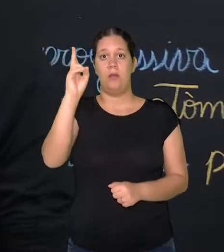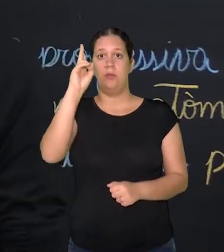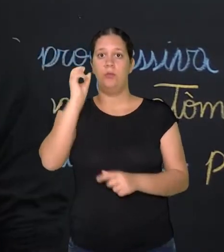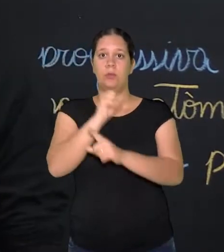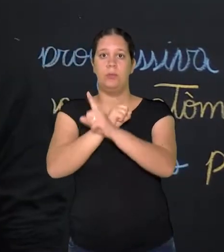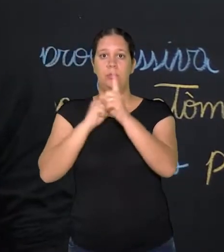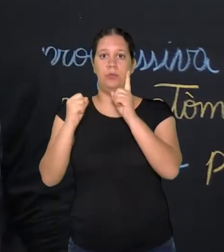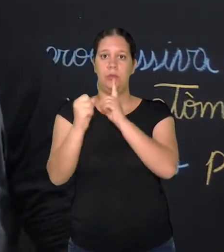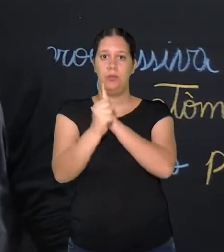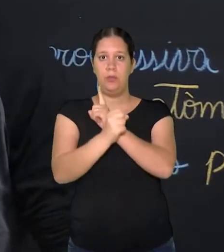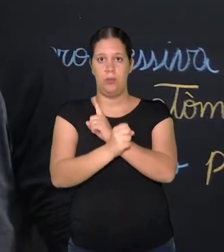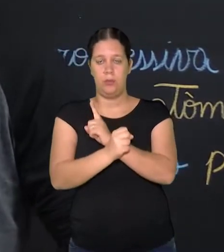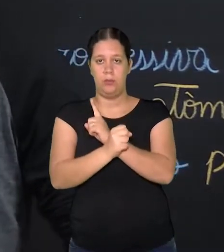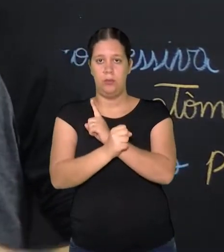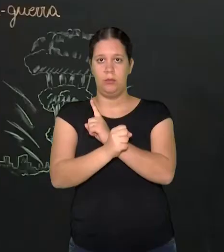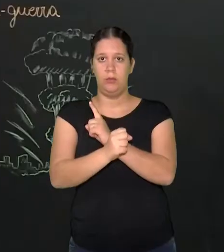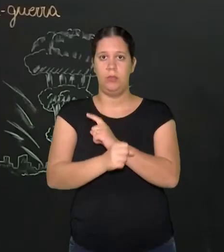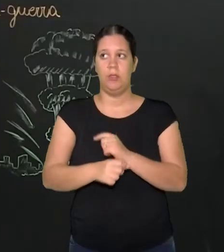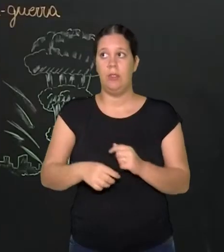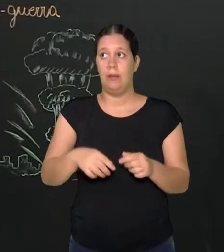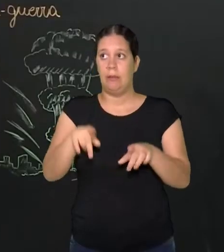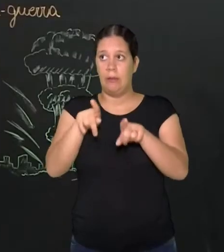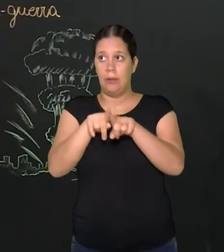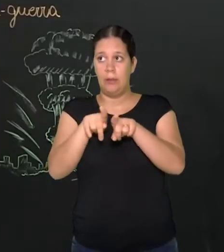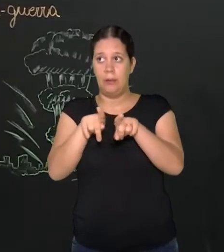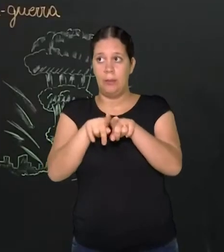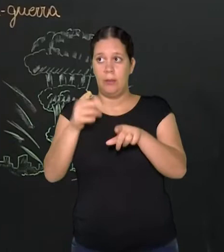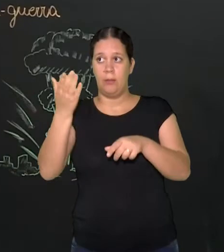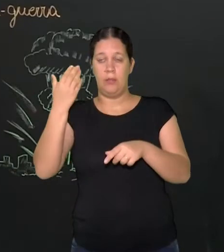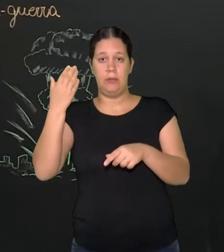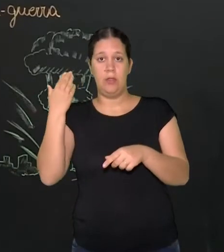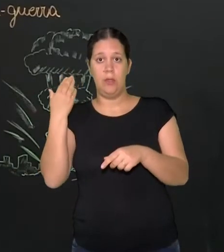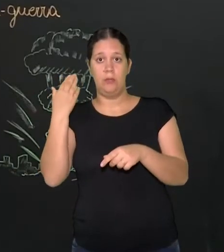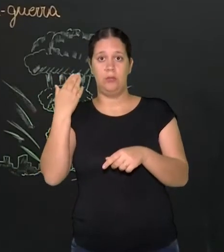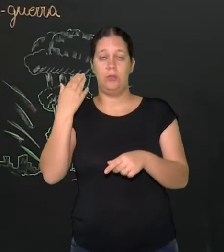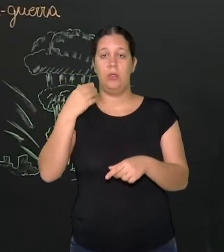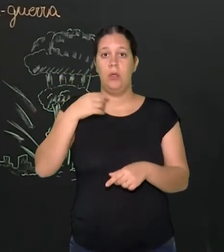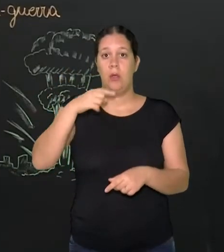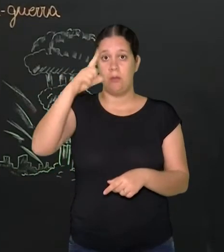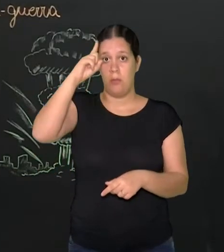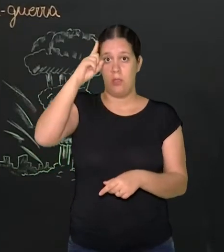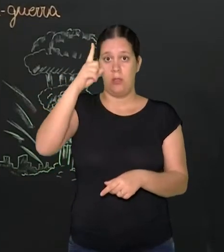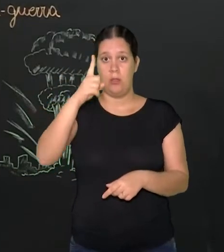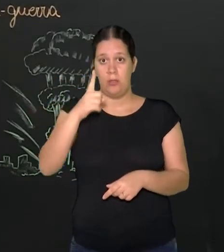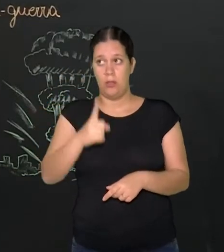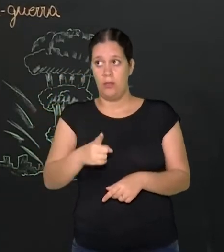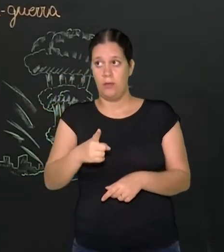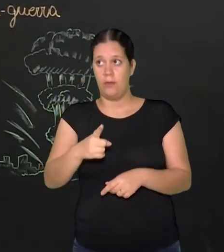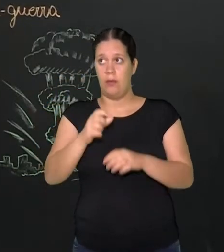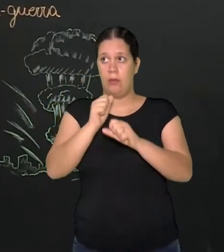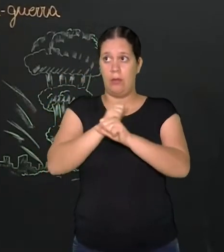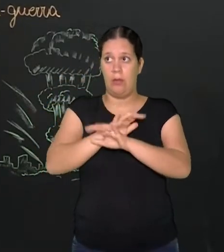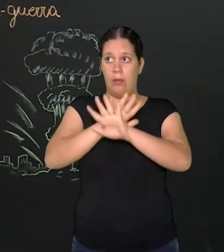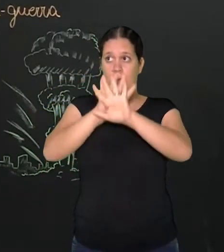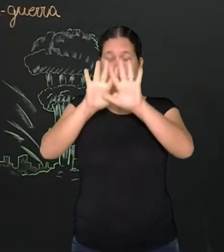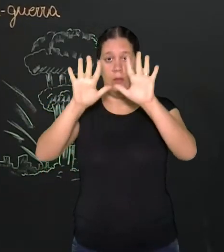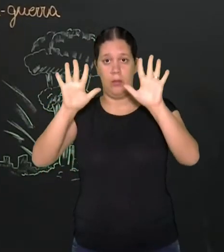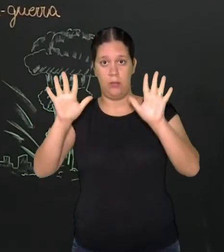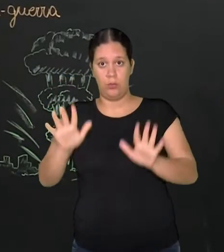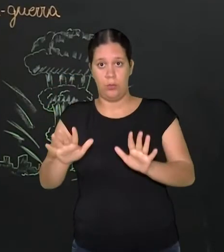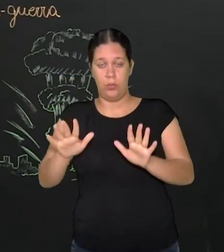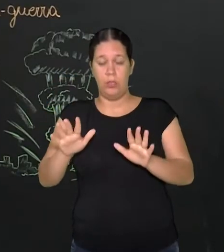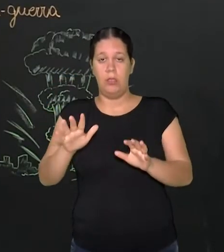valores militares para a sociedade. Hitler, lá no comando da Alemanha, desde o início do seu governo, deixou